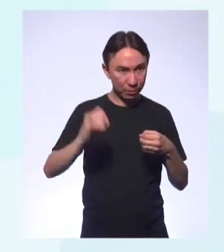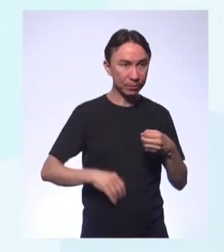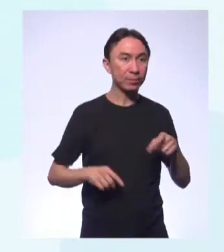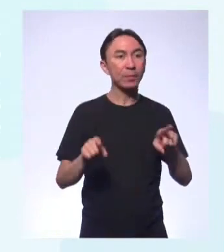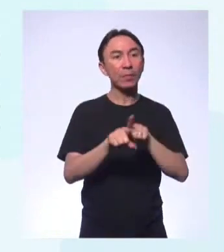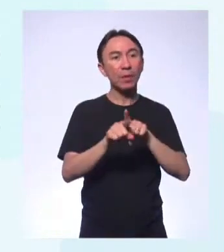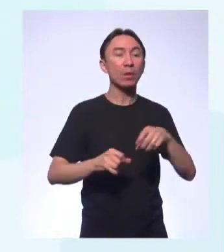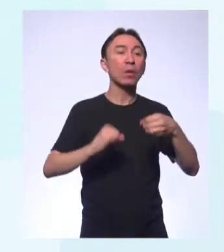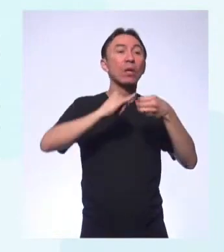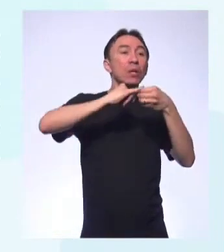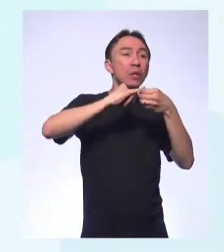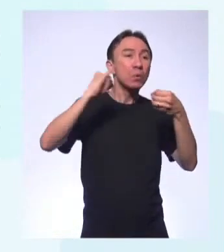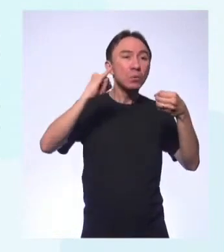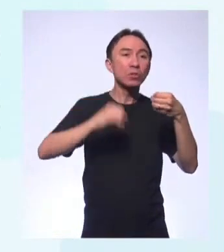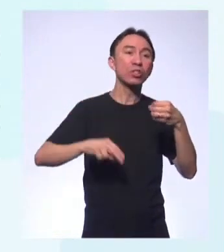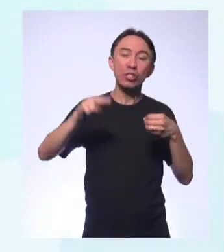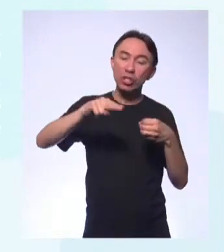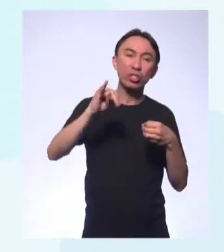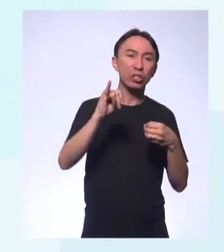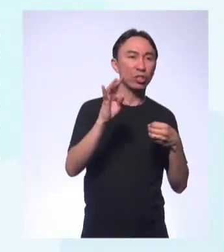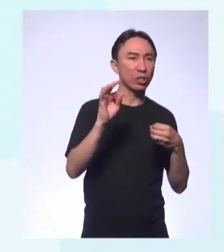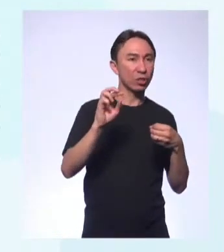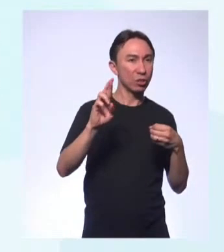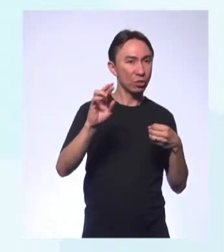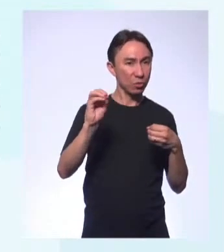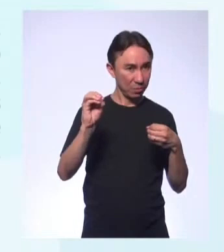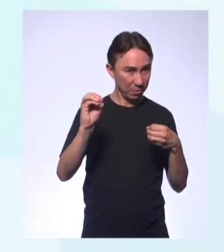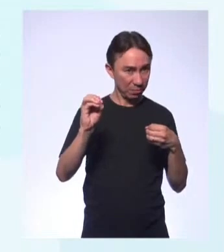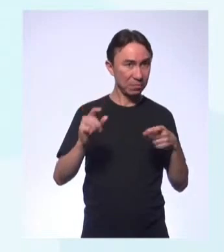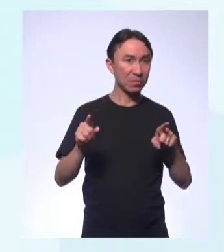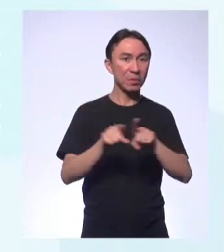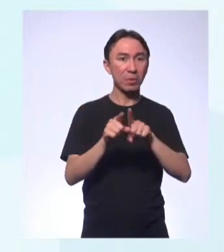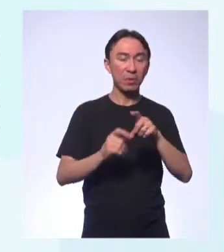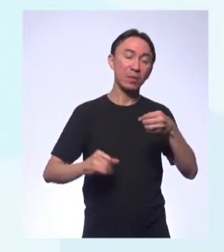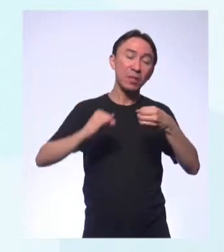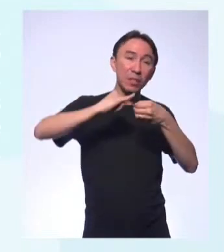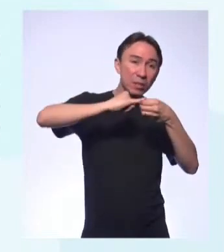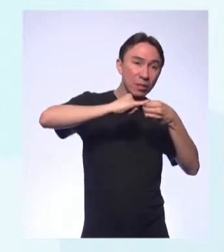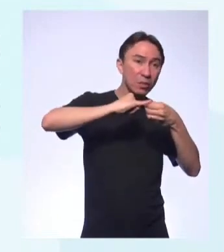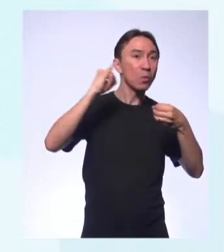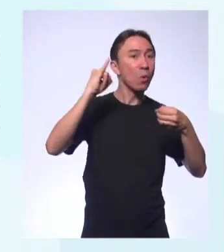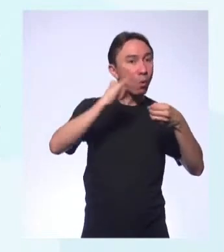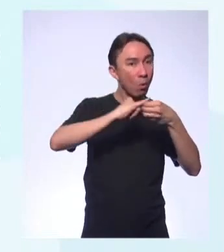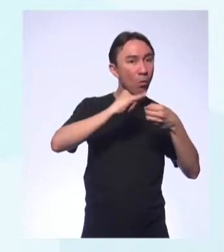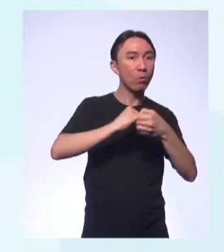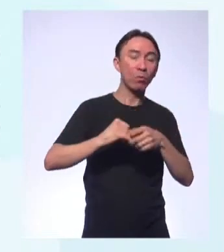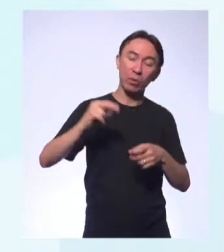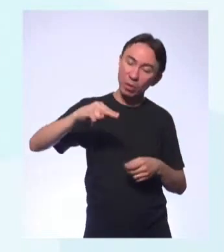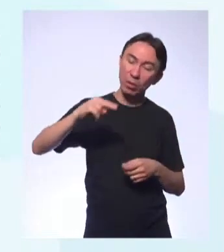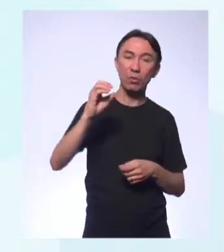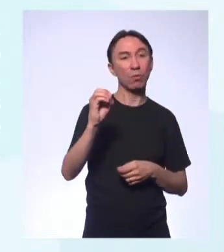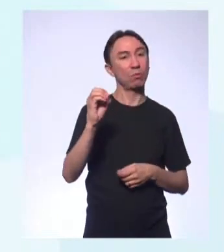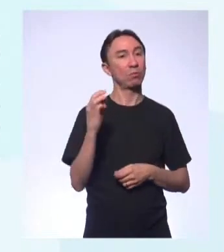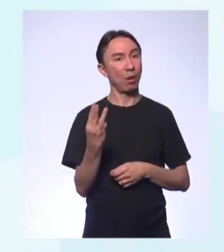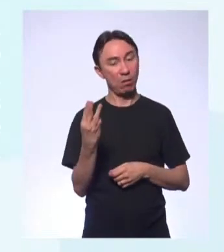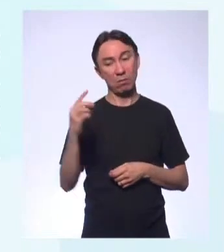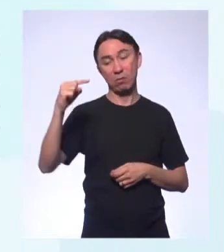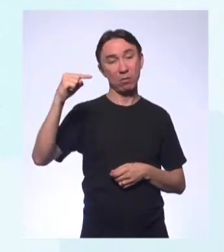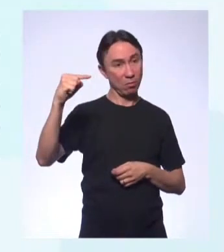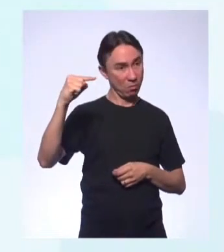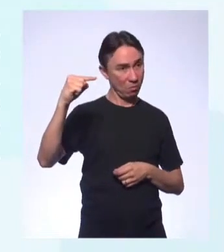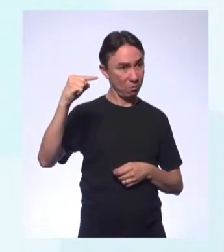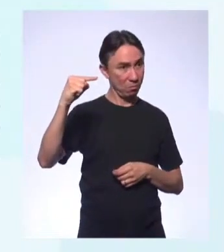NO2 negativo, e o íon de nitrato, NO3 negativo, cuja existência não é tão